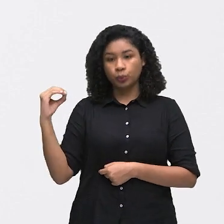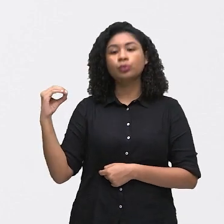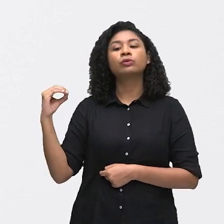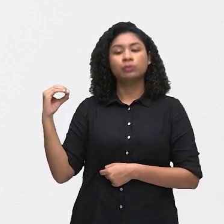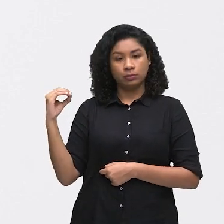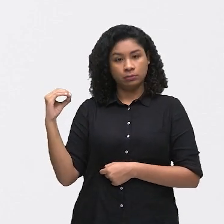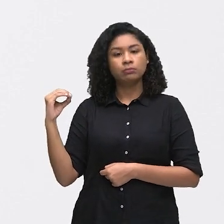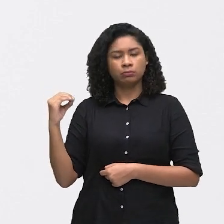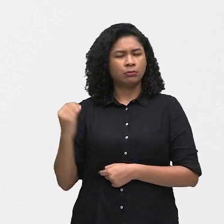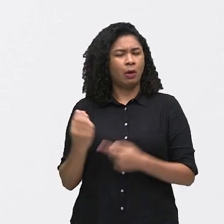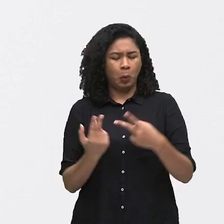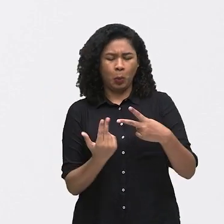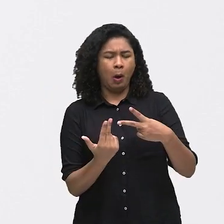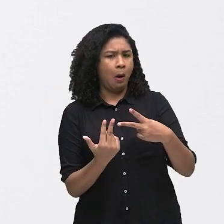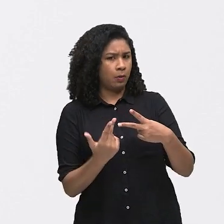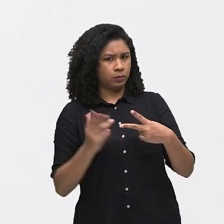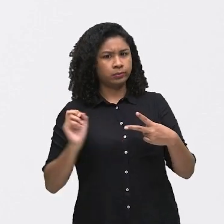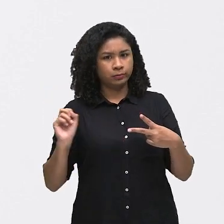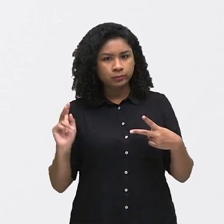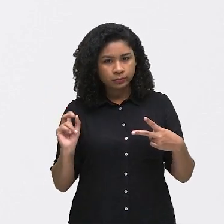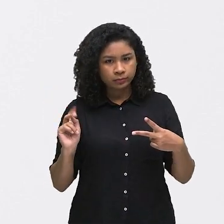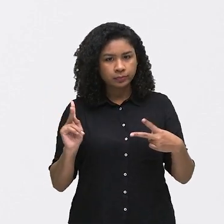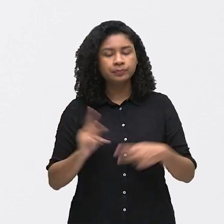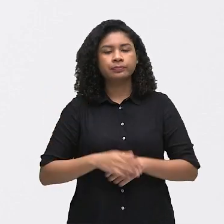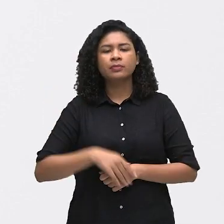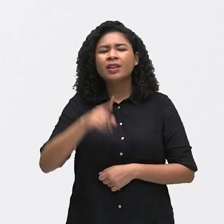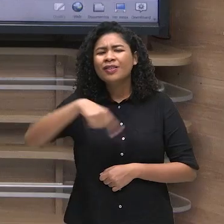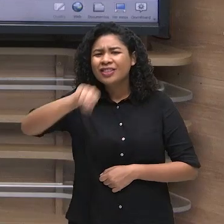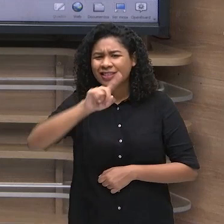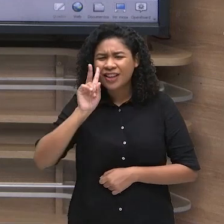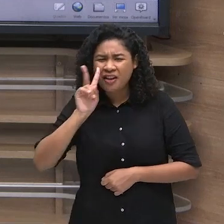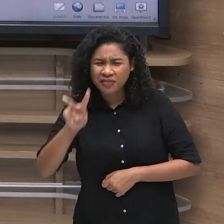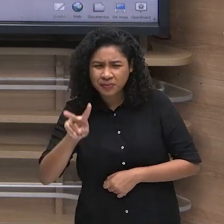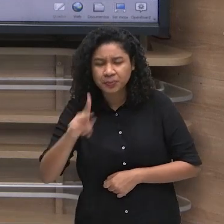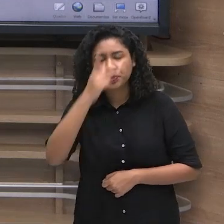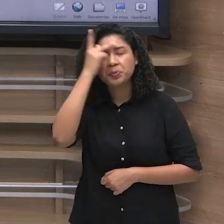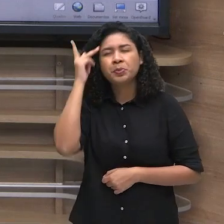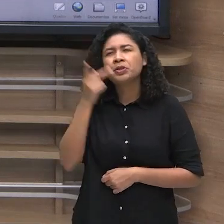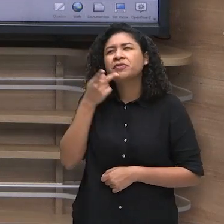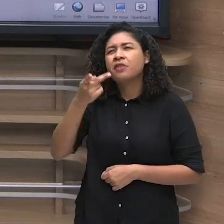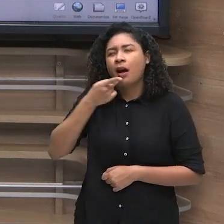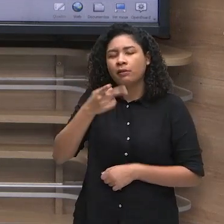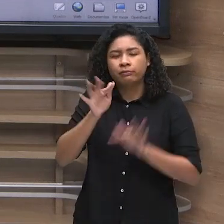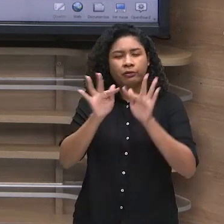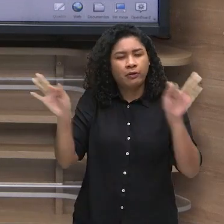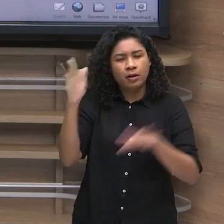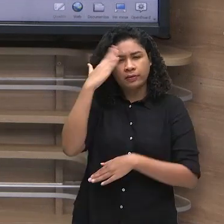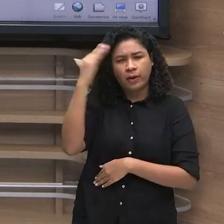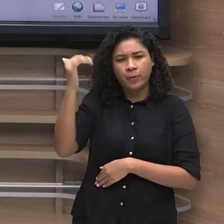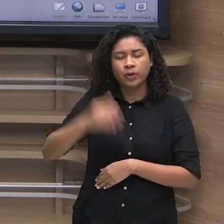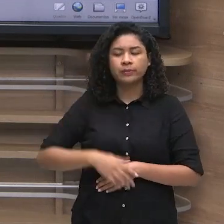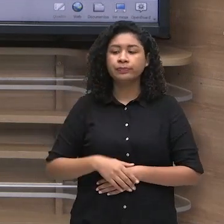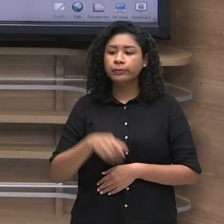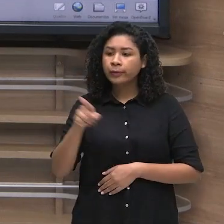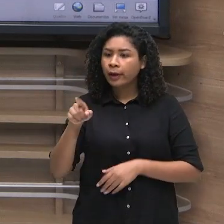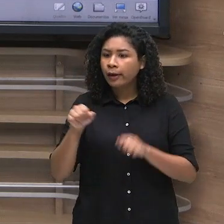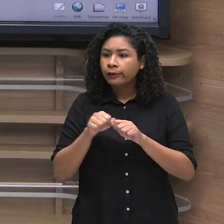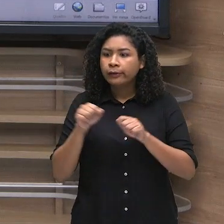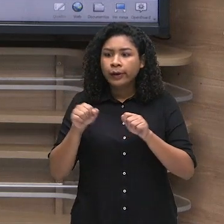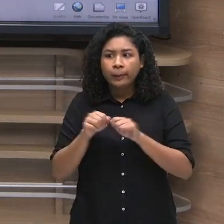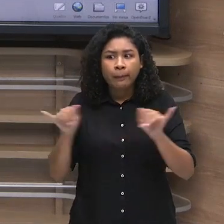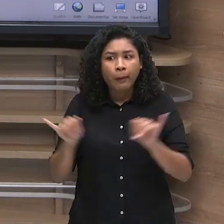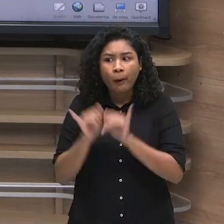pretérito. Né? Você já viu aquela expressão que diz assim, ai, fulano fez uma bobagem, fez uma coisa que eu